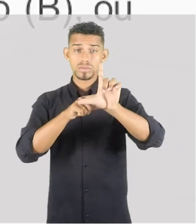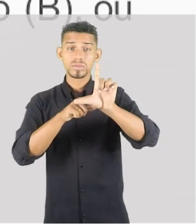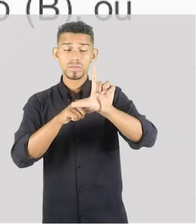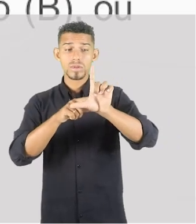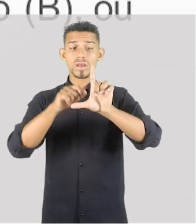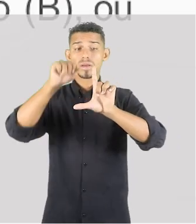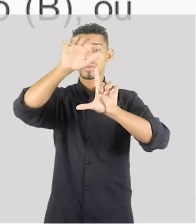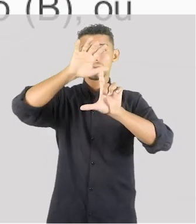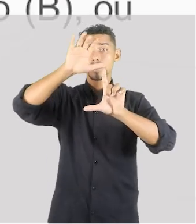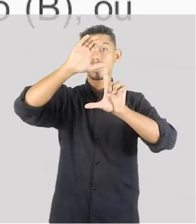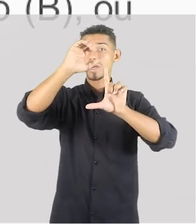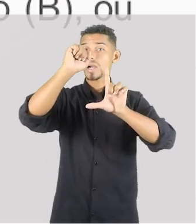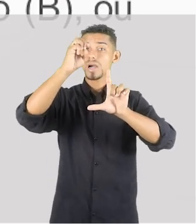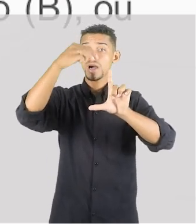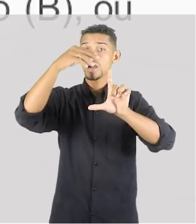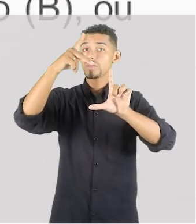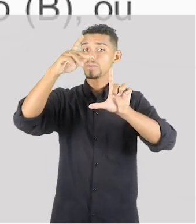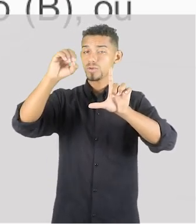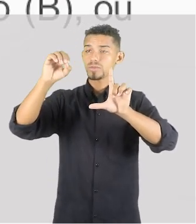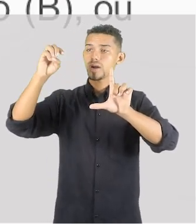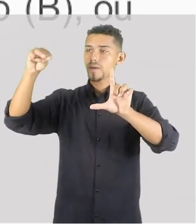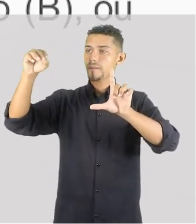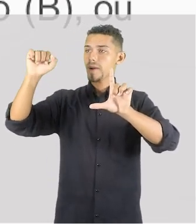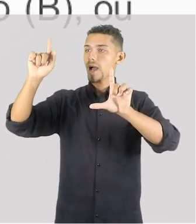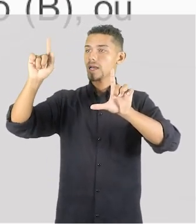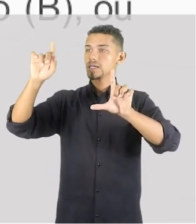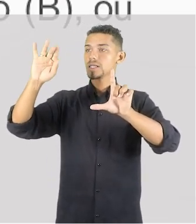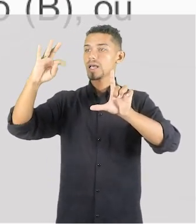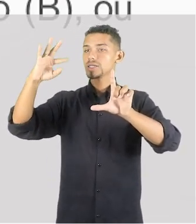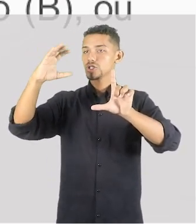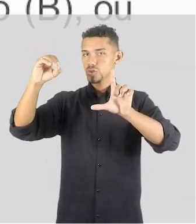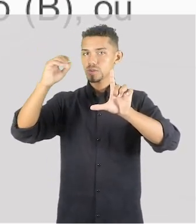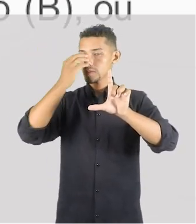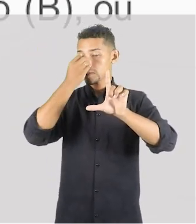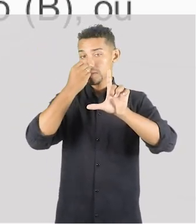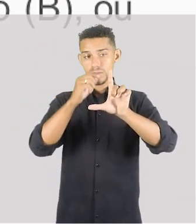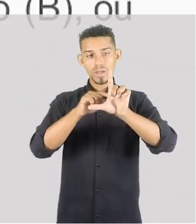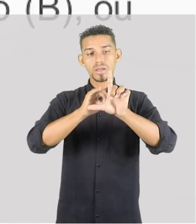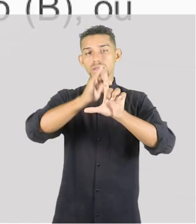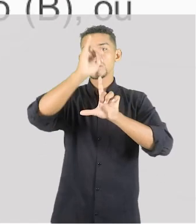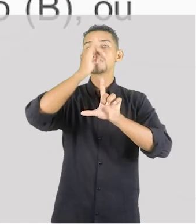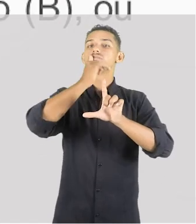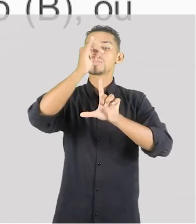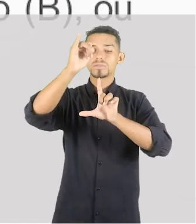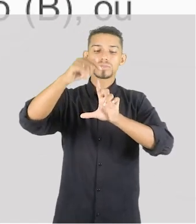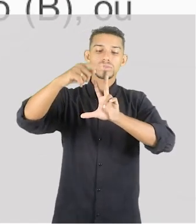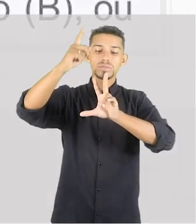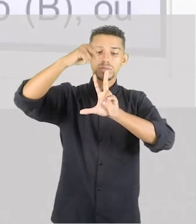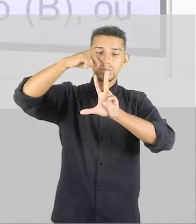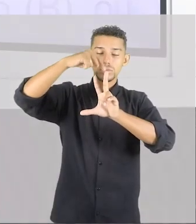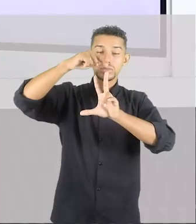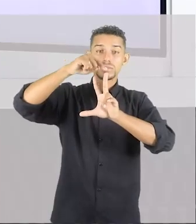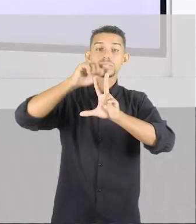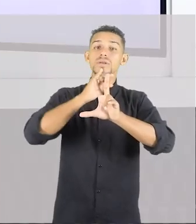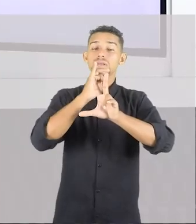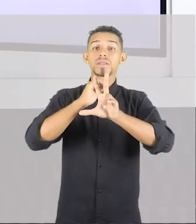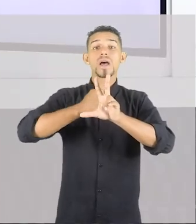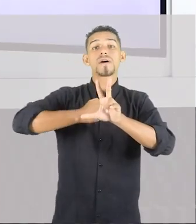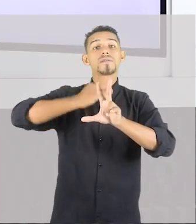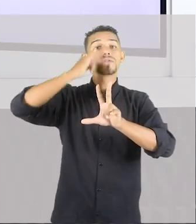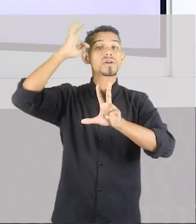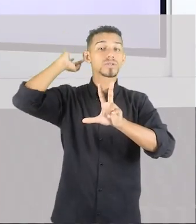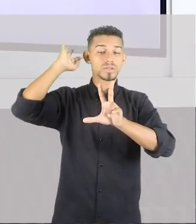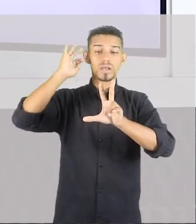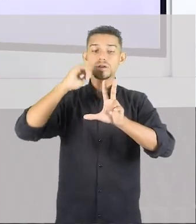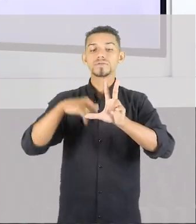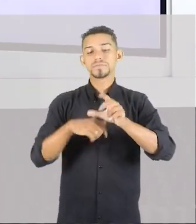representa o campo magnético, ou seja, o sentido da corrente elétrica, e o dedo médio indica o sentido da velocidade.